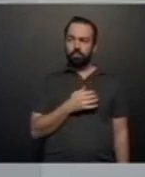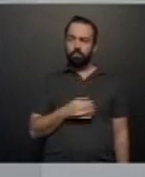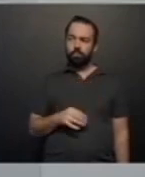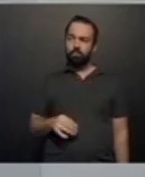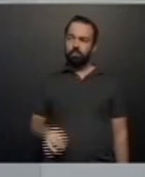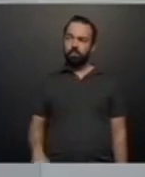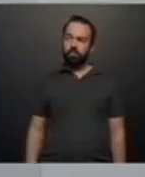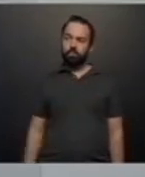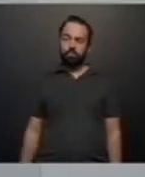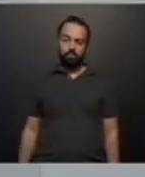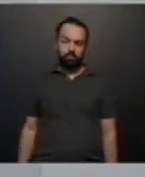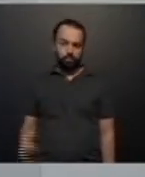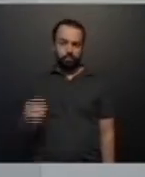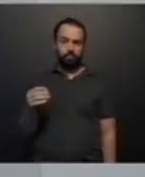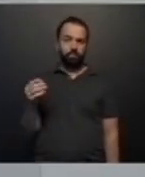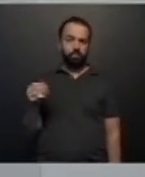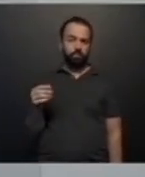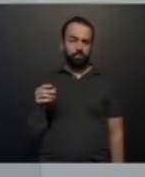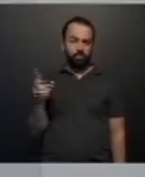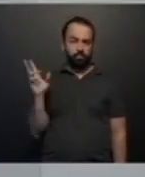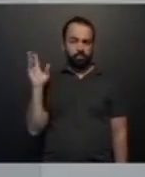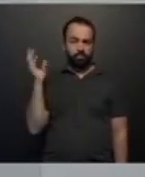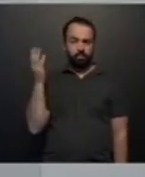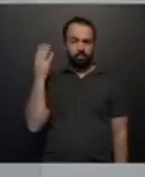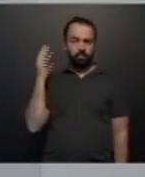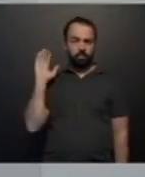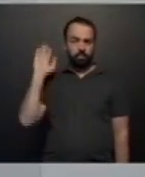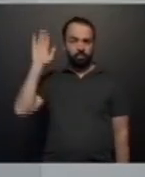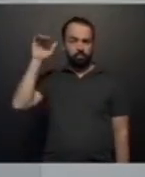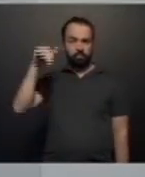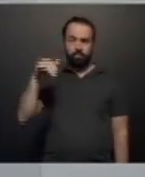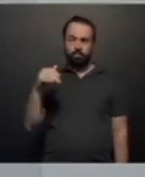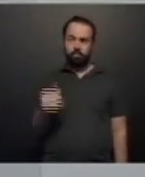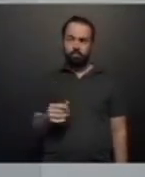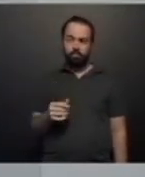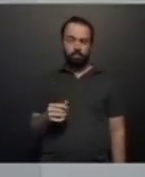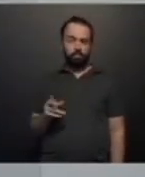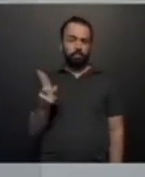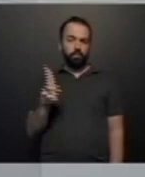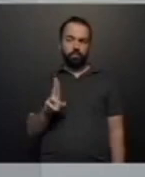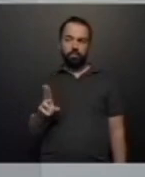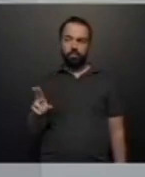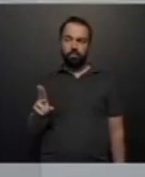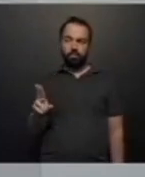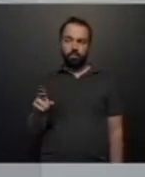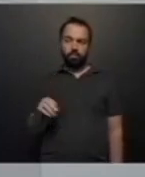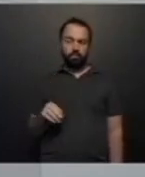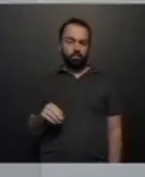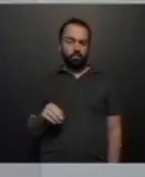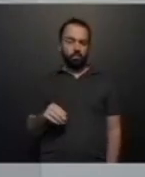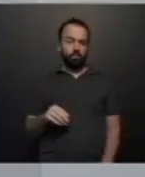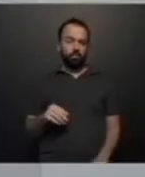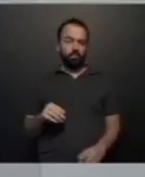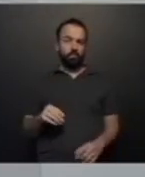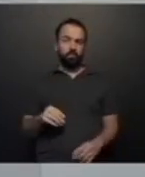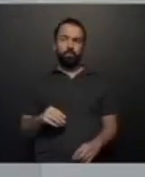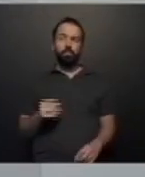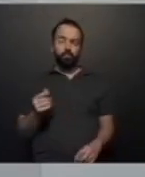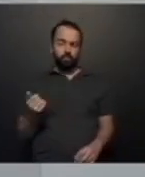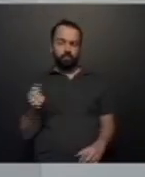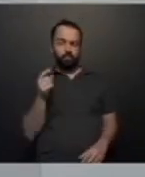Gostaria de relembrar um pouco com vocês agora as potências de base 10, que serão úteis para a gente explicar as próximas